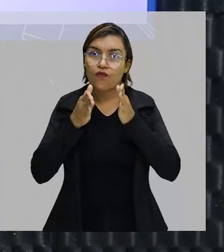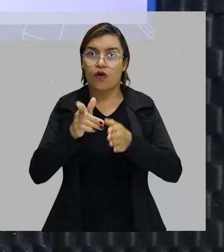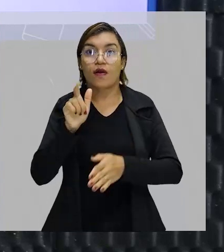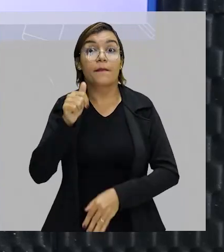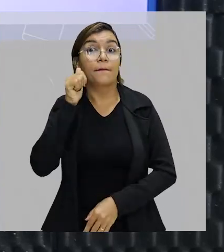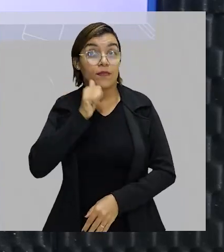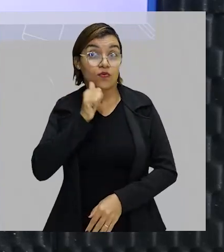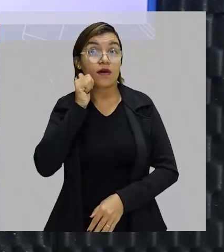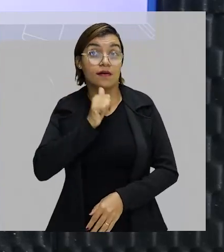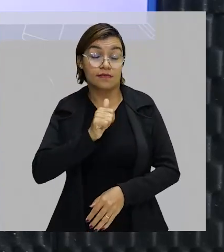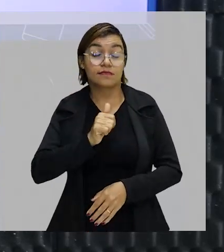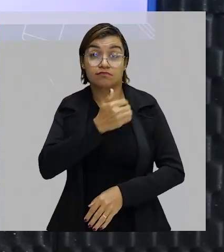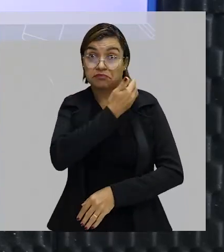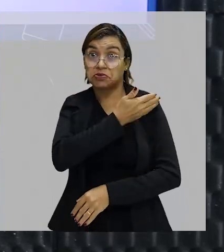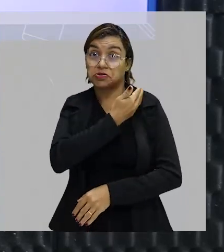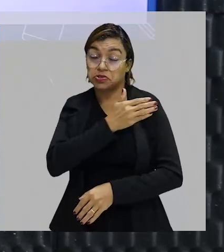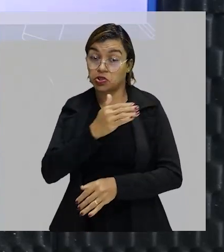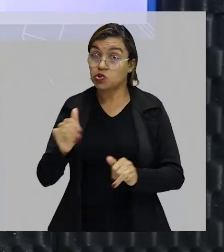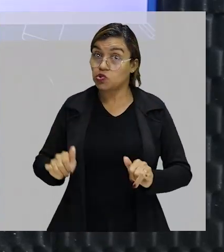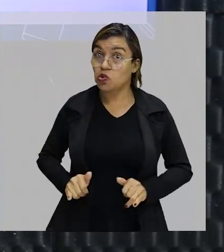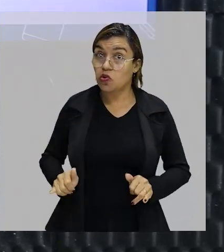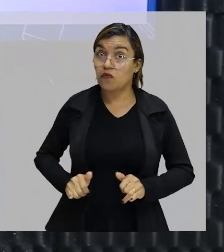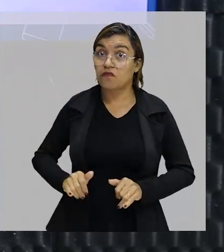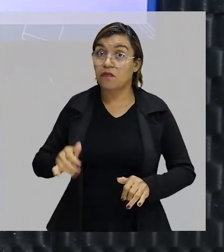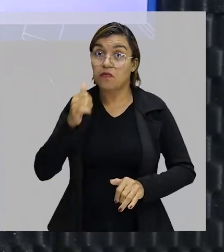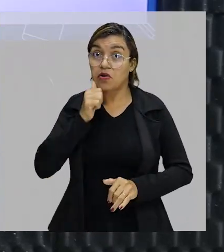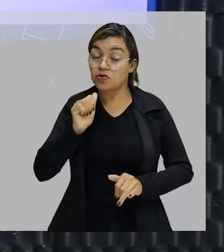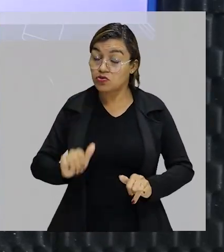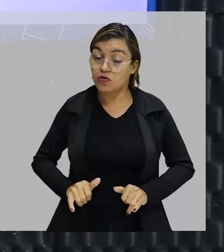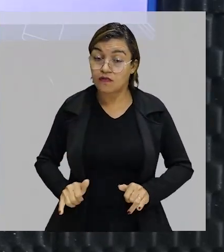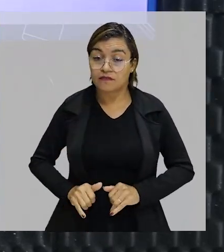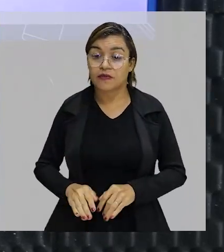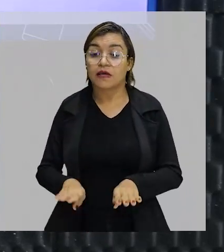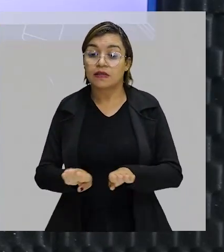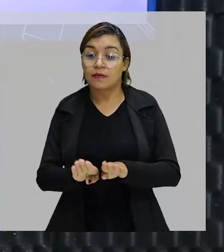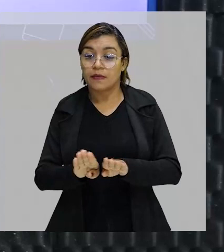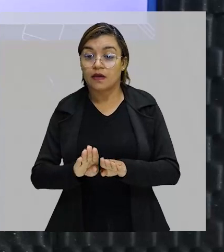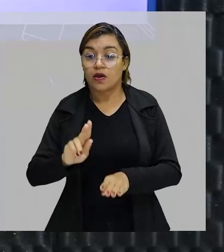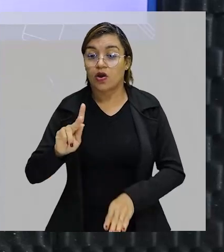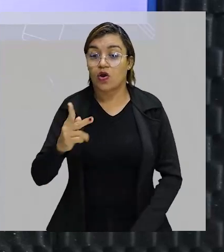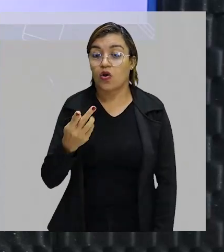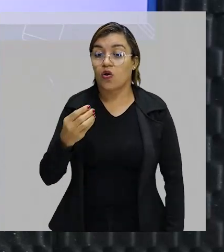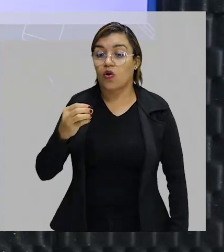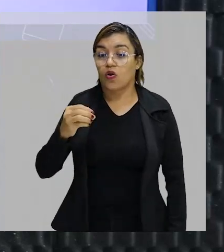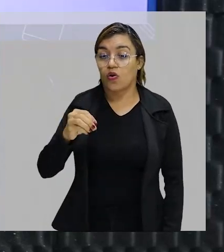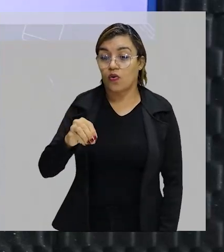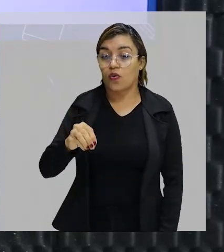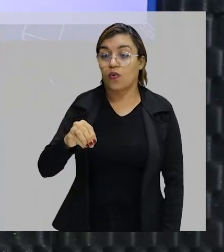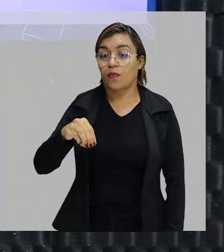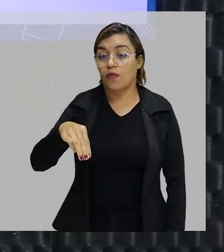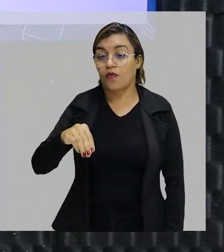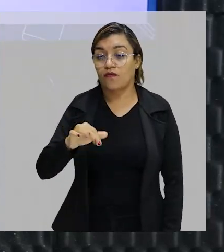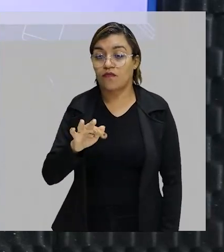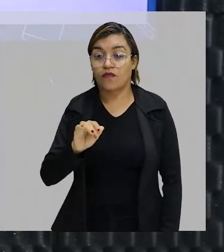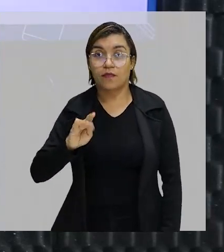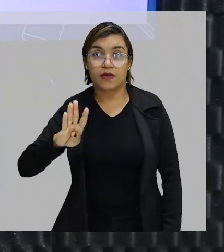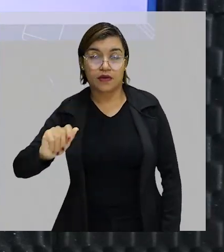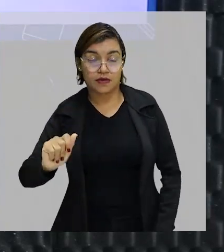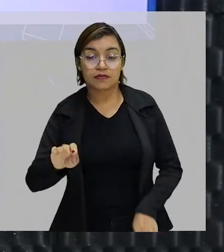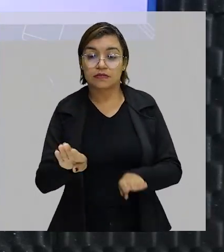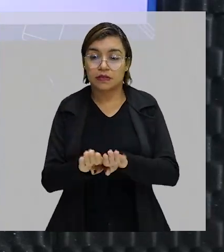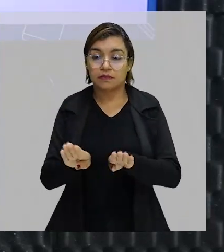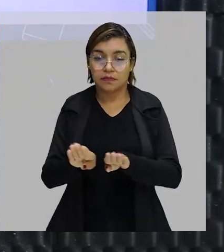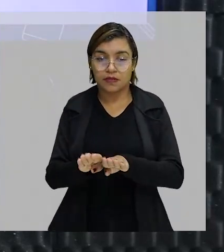verdade, desse preconceito, o machismo. Falamos da homofobia, em relação a pessoas homossexuais,